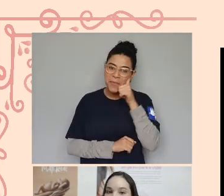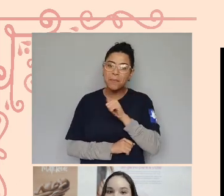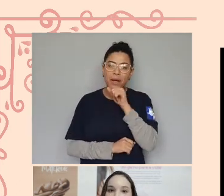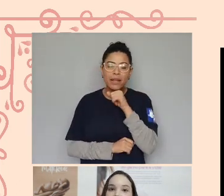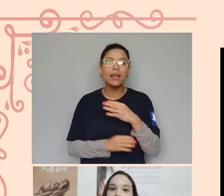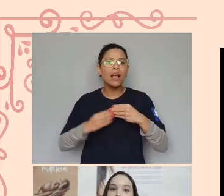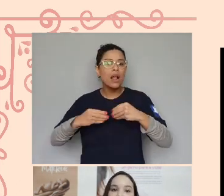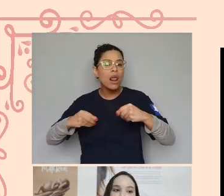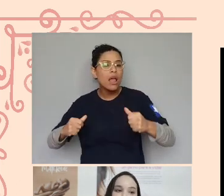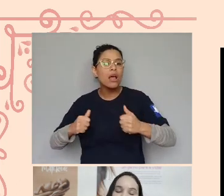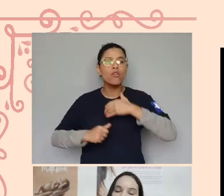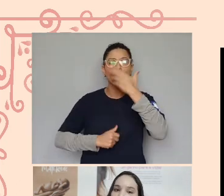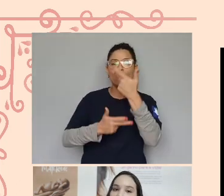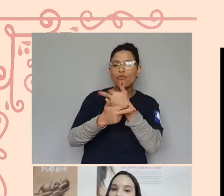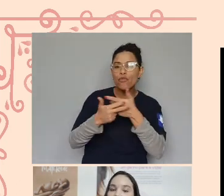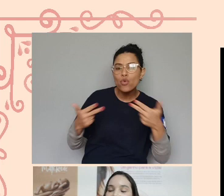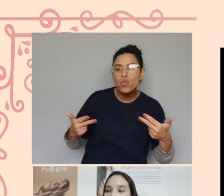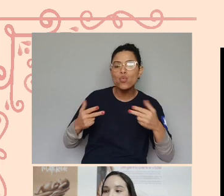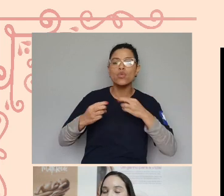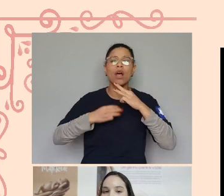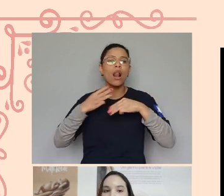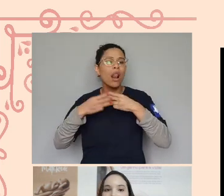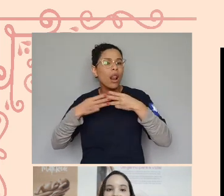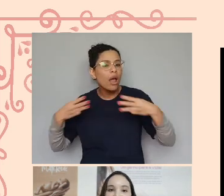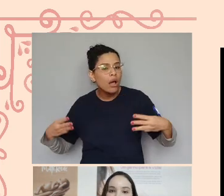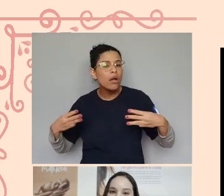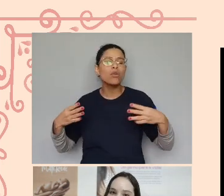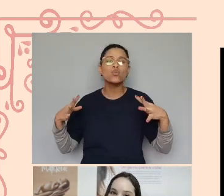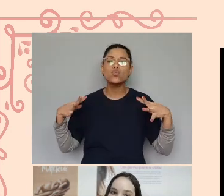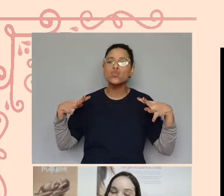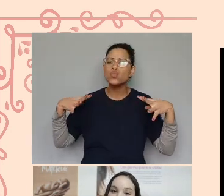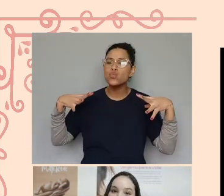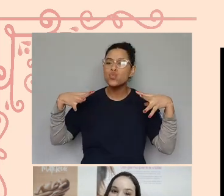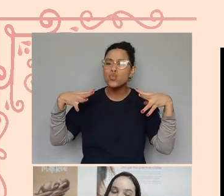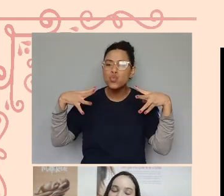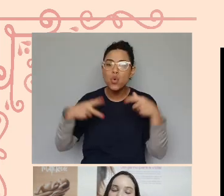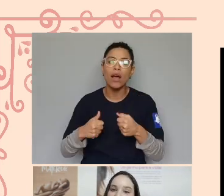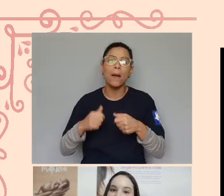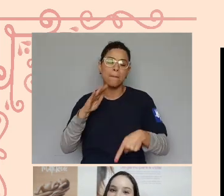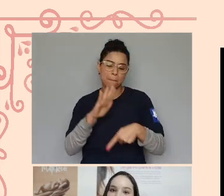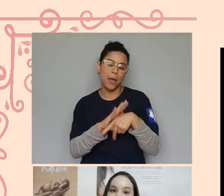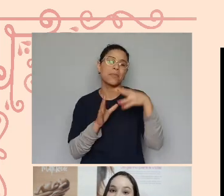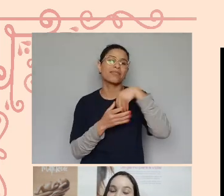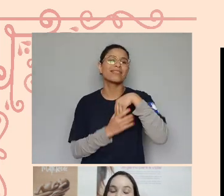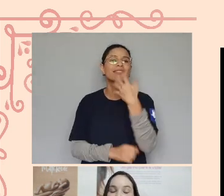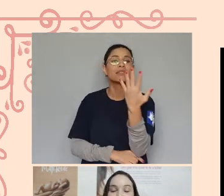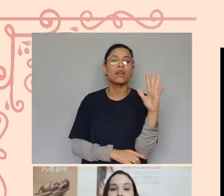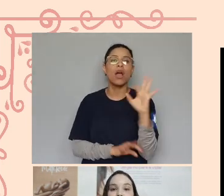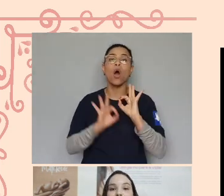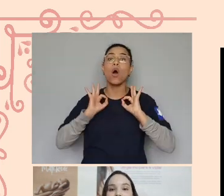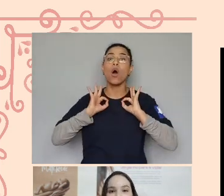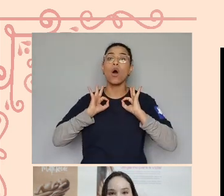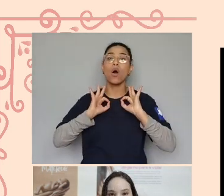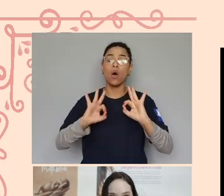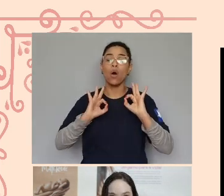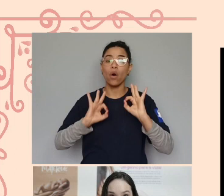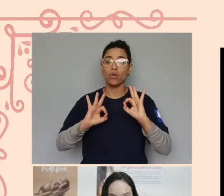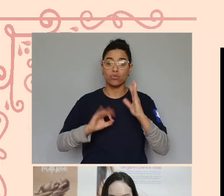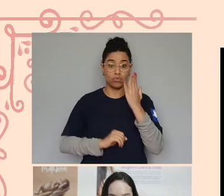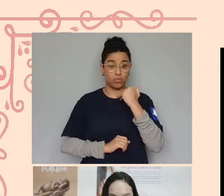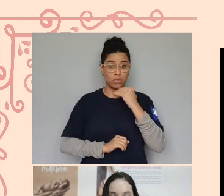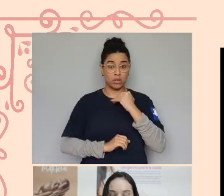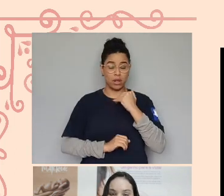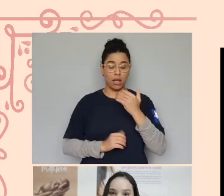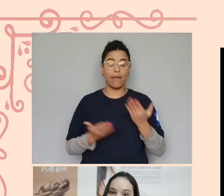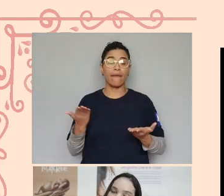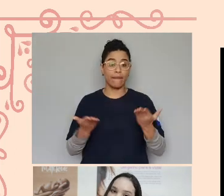Os grãos, as frutas, os legumes, as verduras, tudo que vier da natureza vai formar uma alimentação